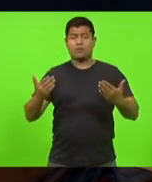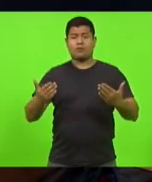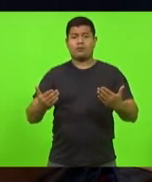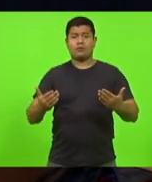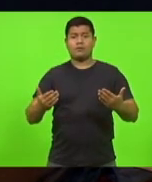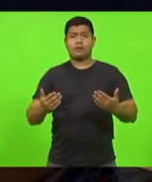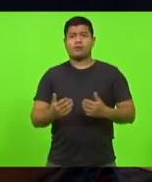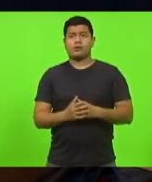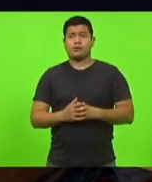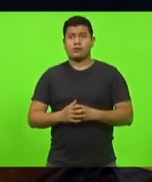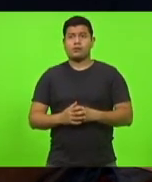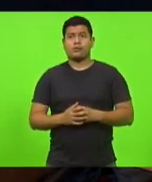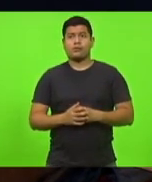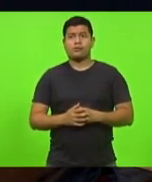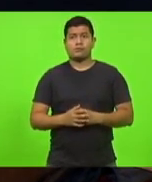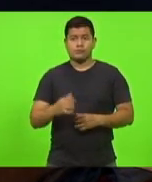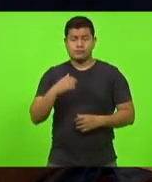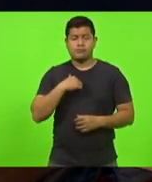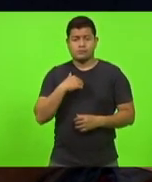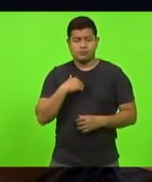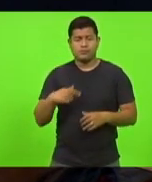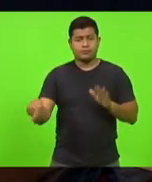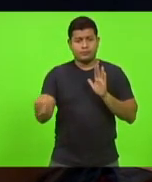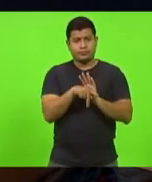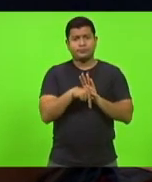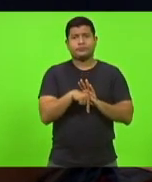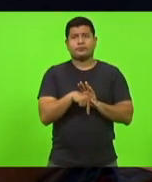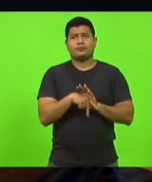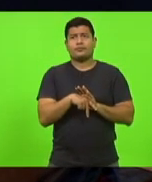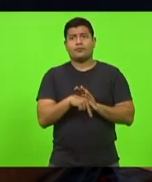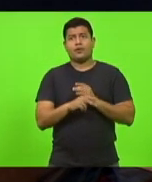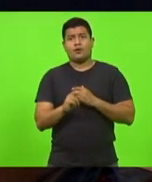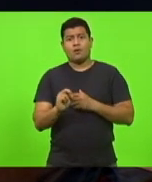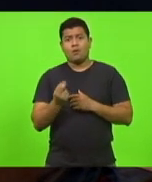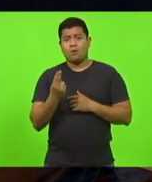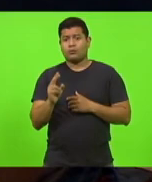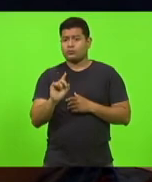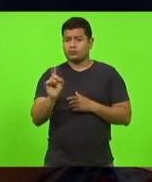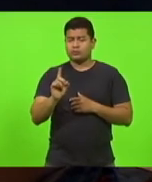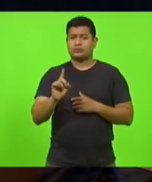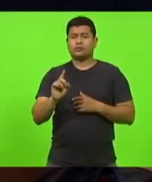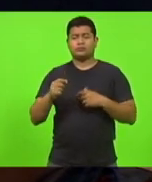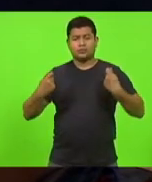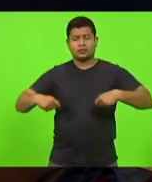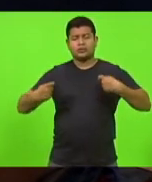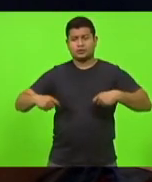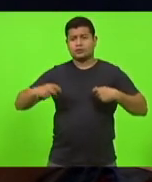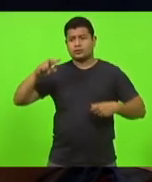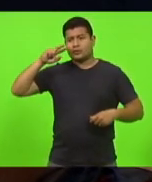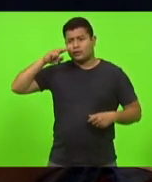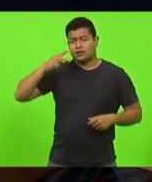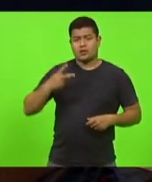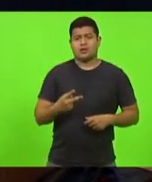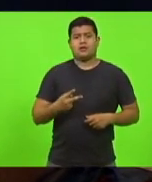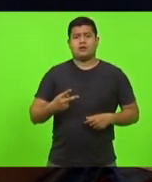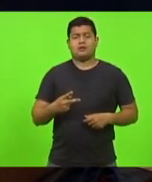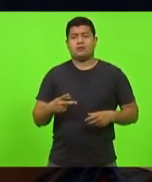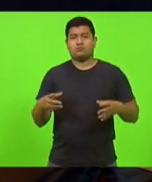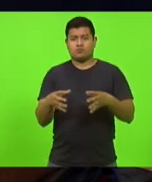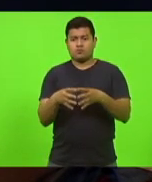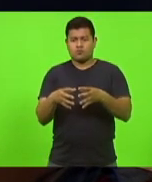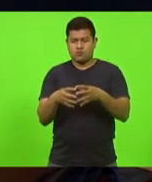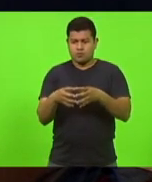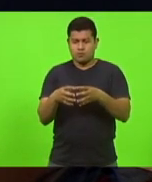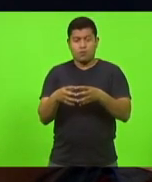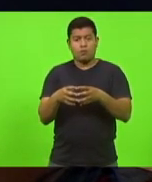Mesmo eu pertencendo ou não à categoria, tem que reconhecer isso. Tem que reconhecer o avanço